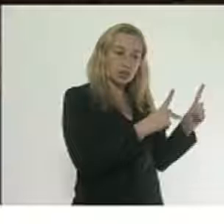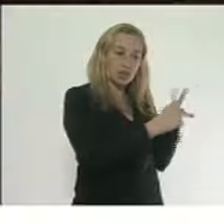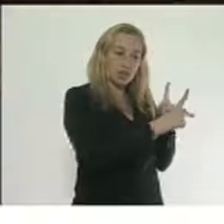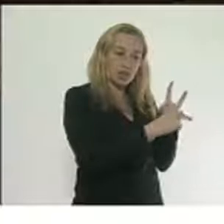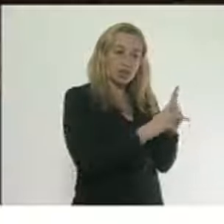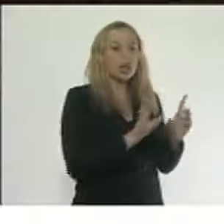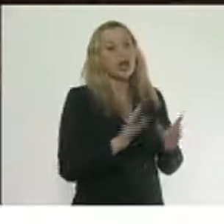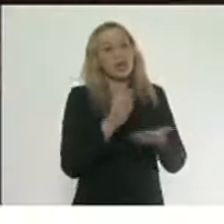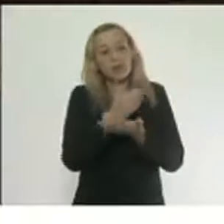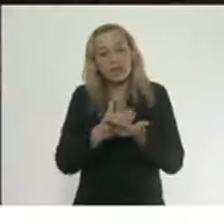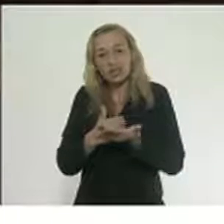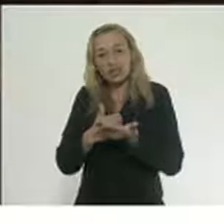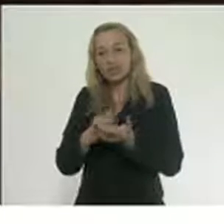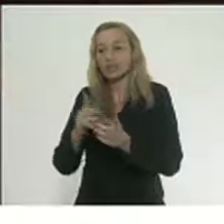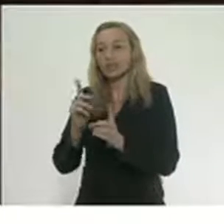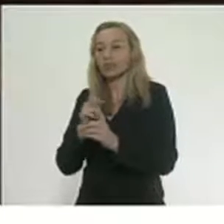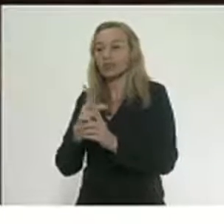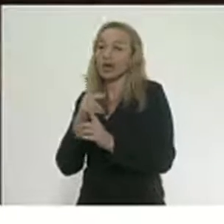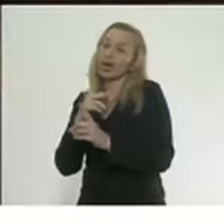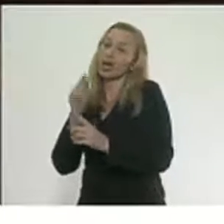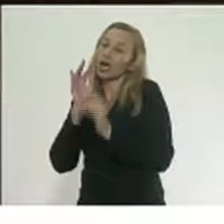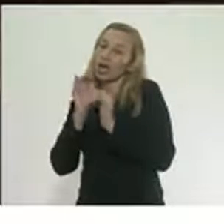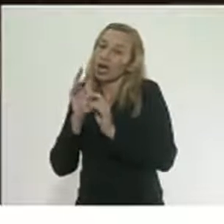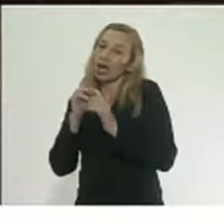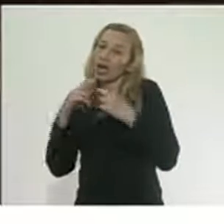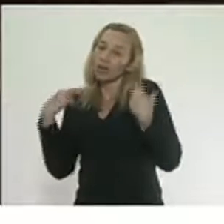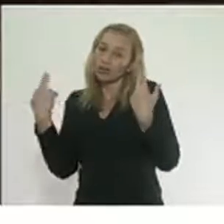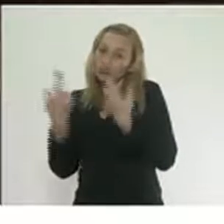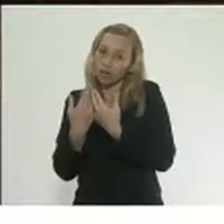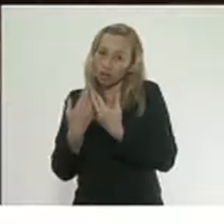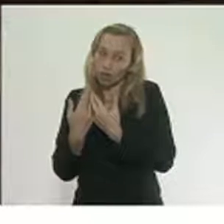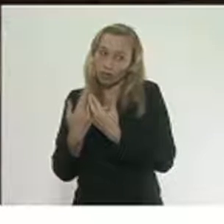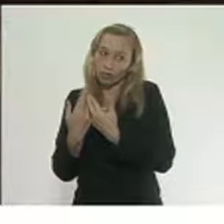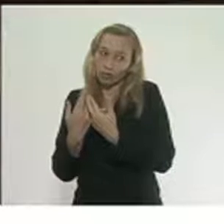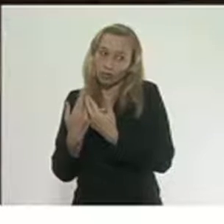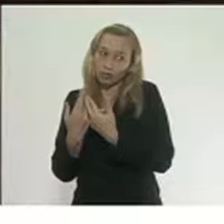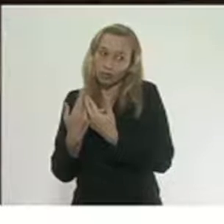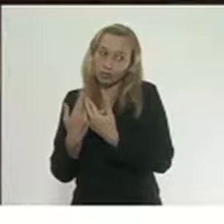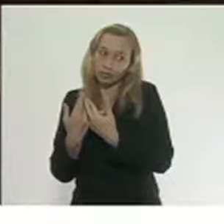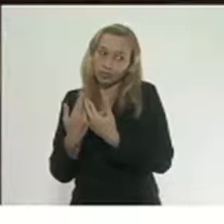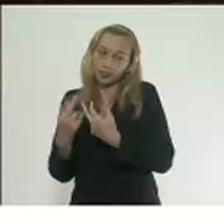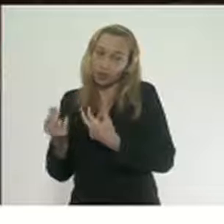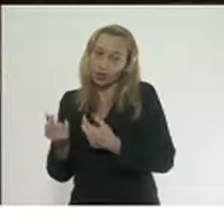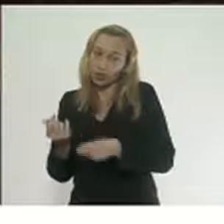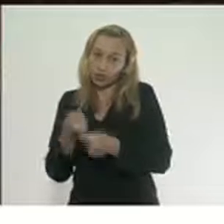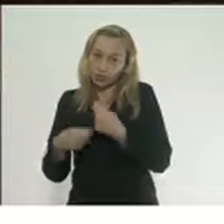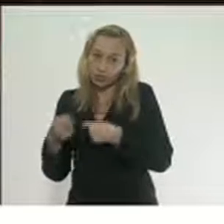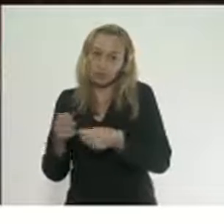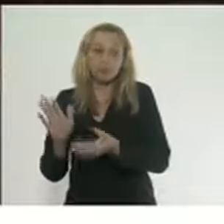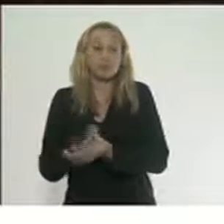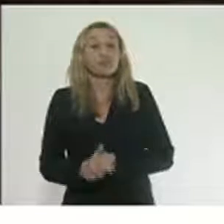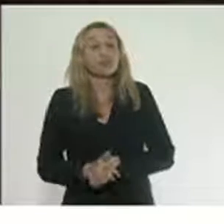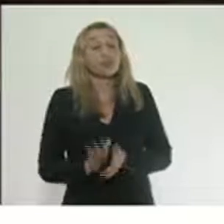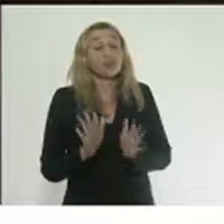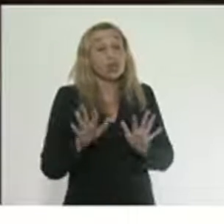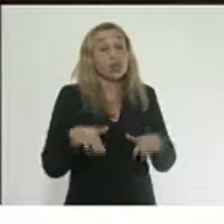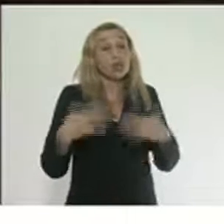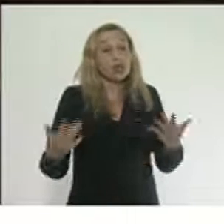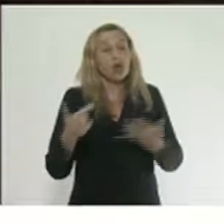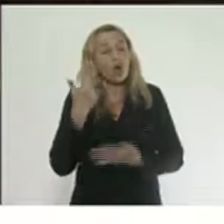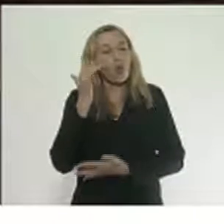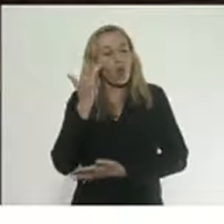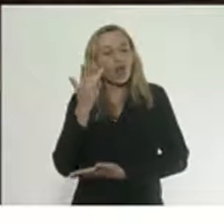fiquei na Comissão Parlamentar de Inquérito. Então, eu acho que a gente deva